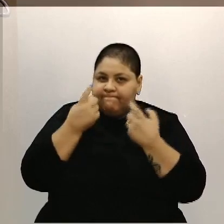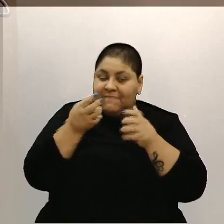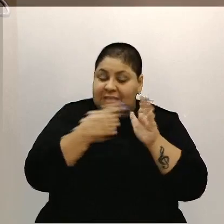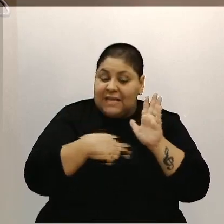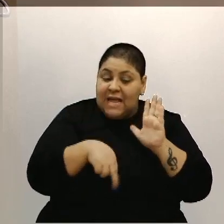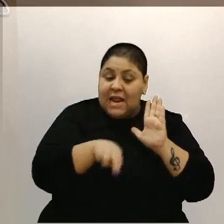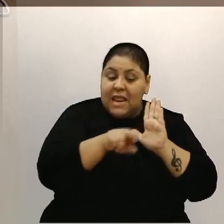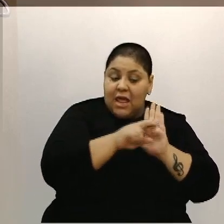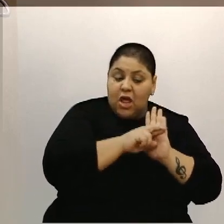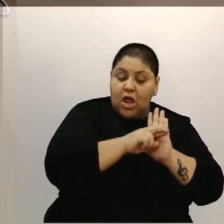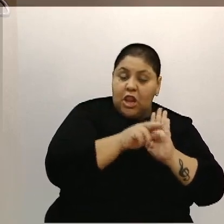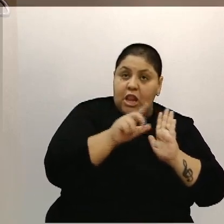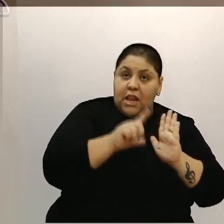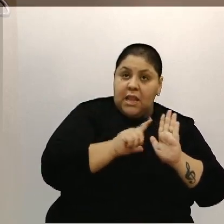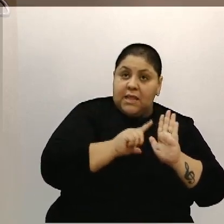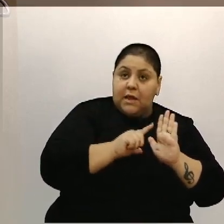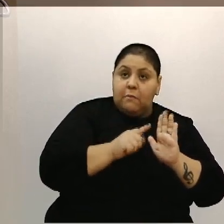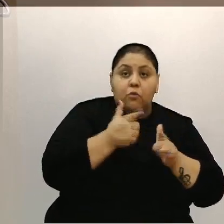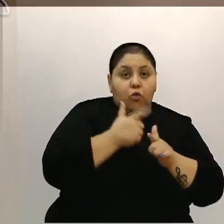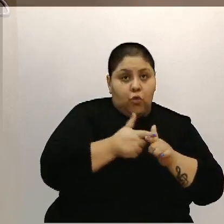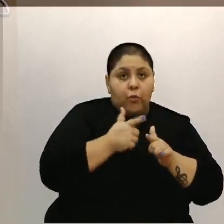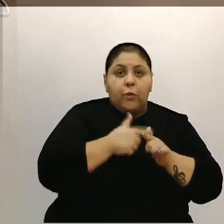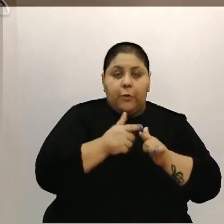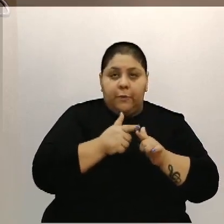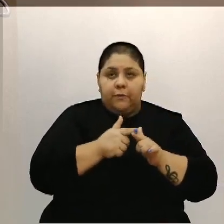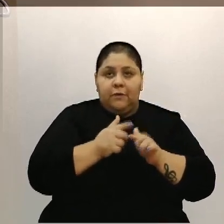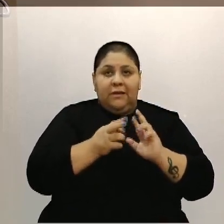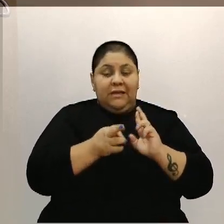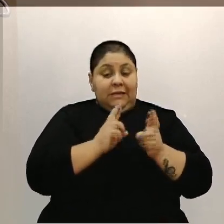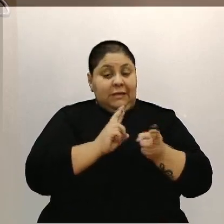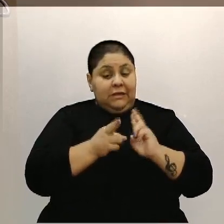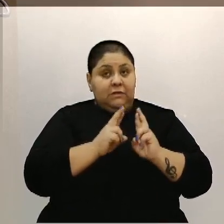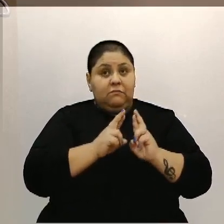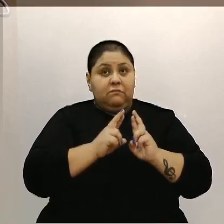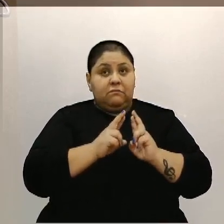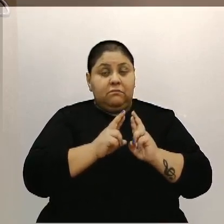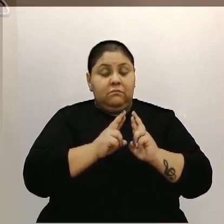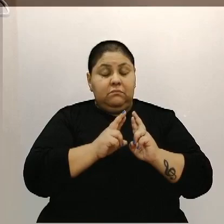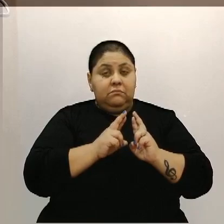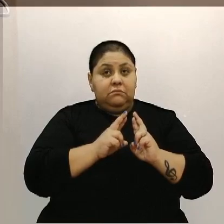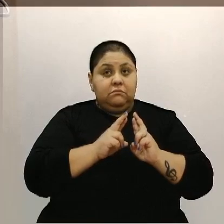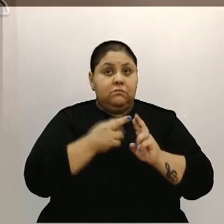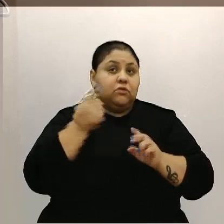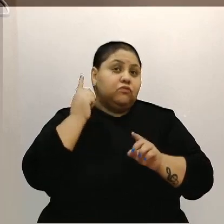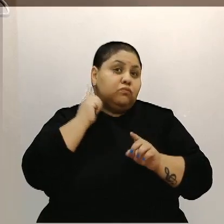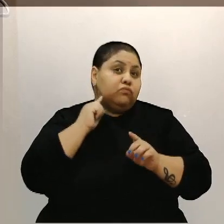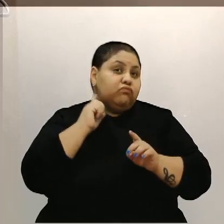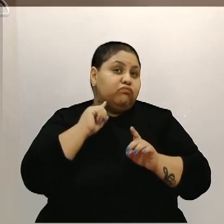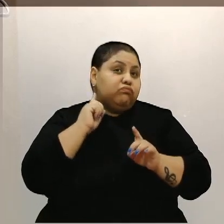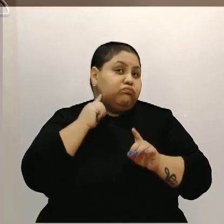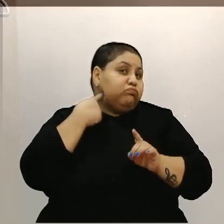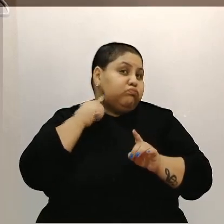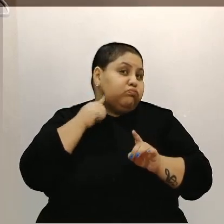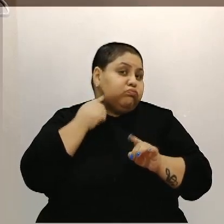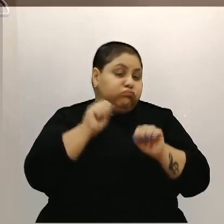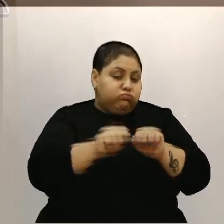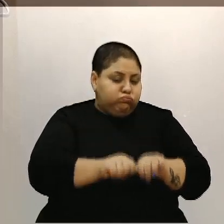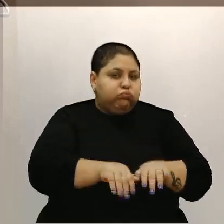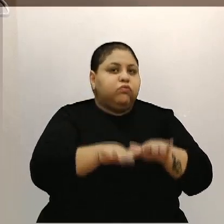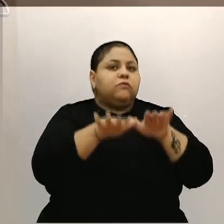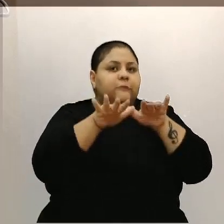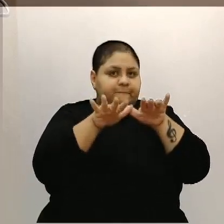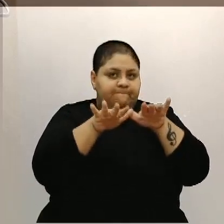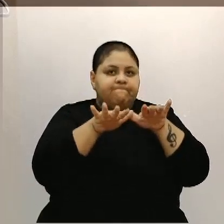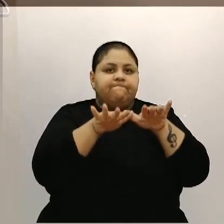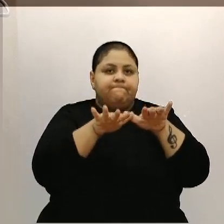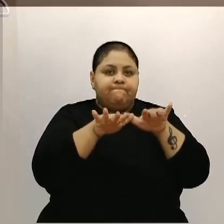recuperação. Teremos problemas em relação à quantidade enorme de lixos. Teremos